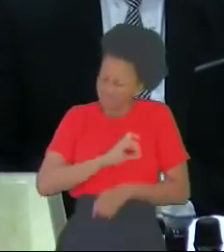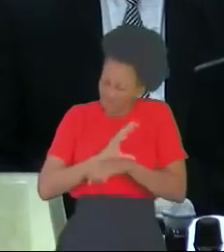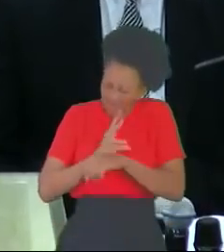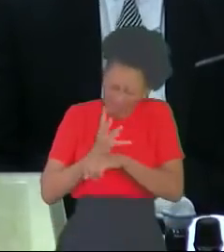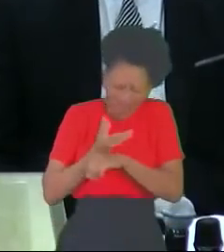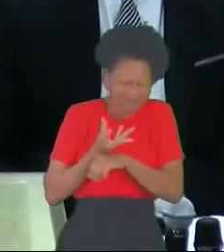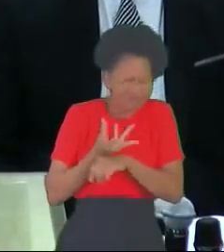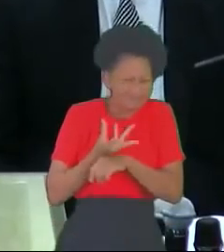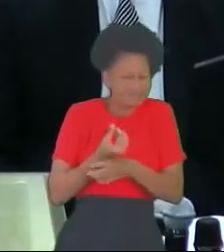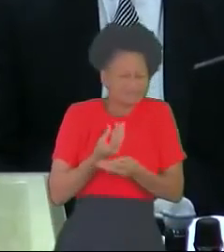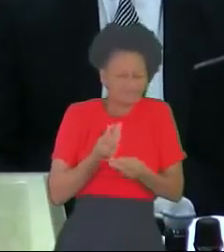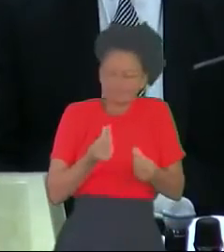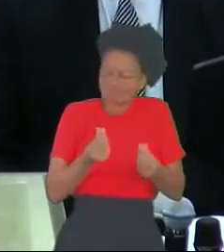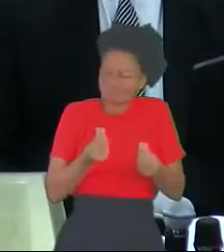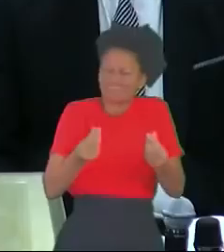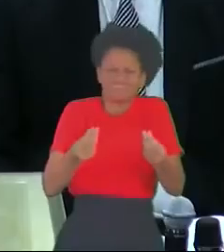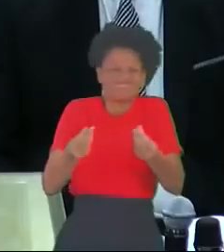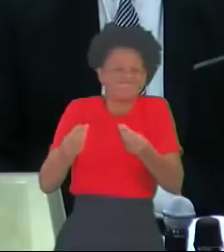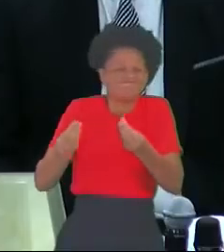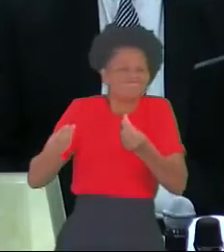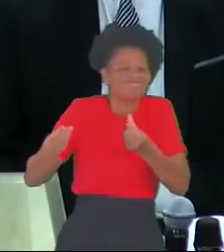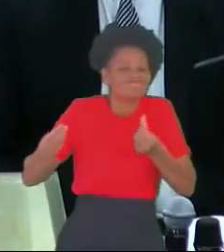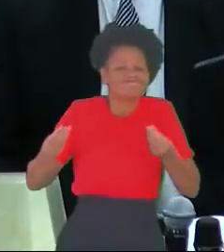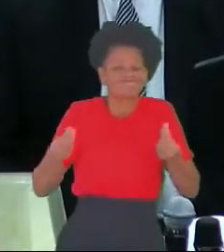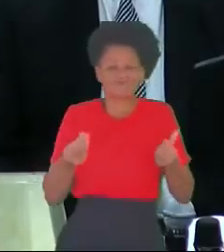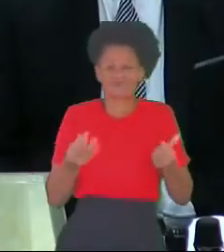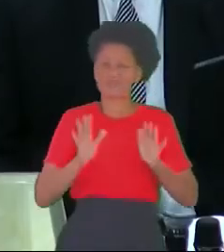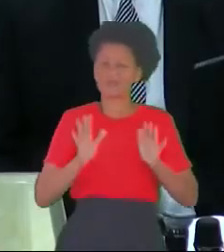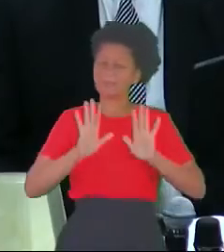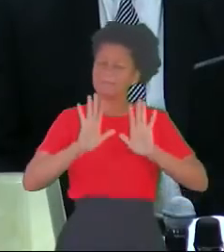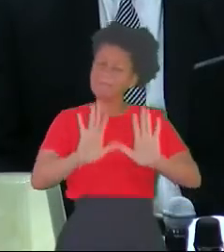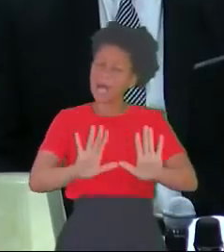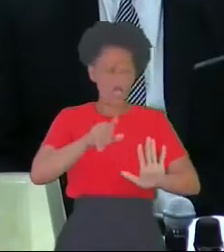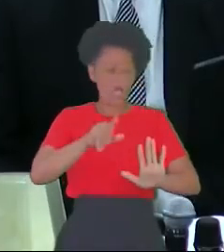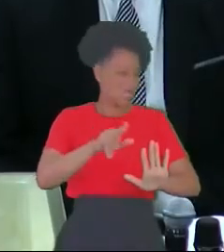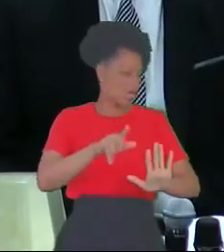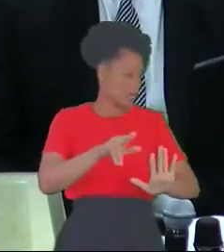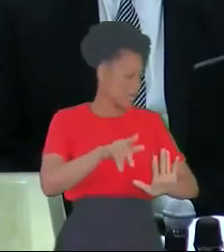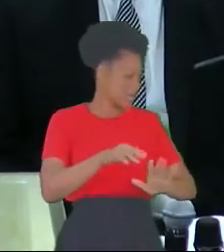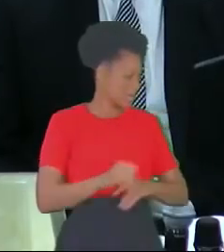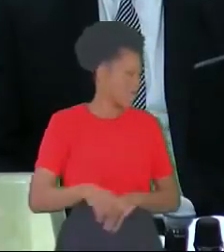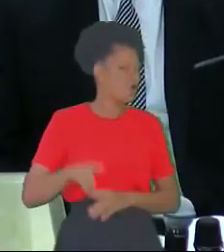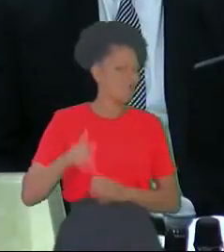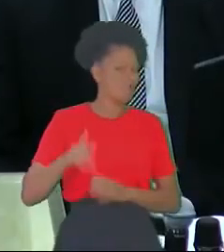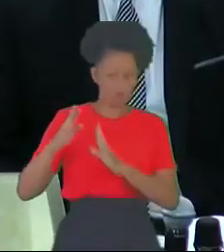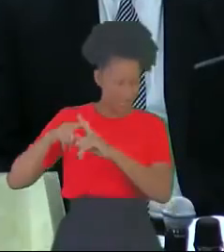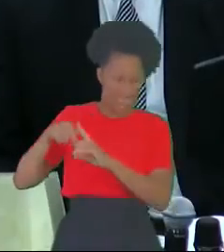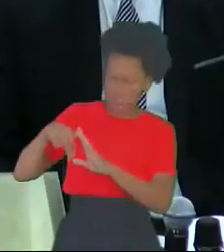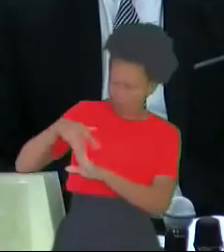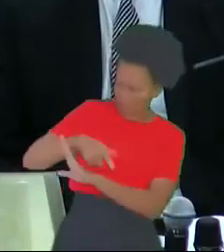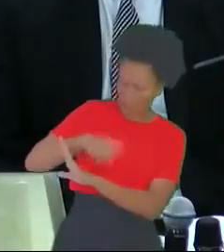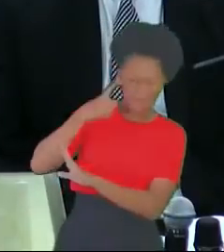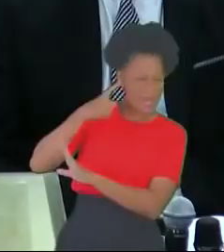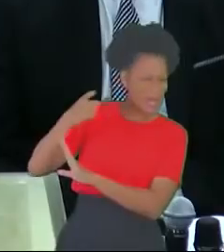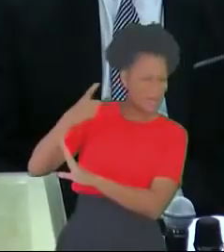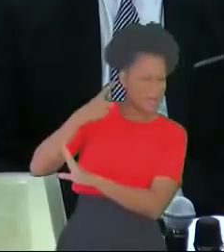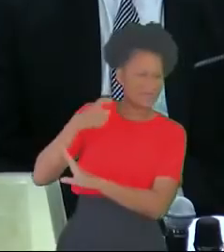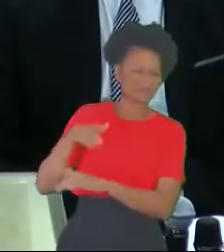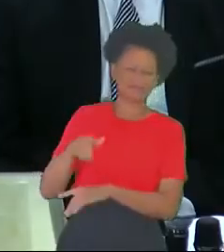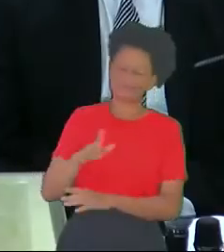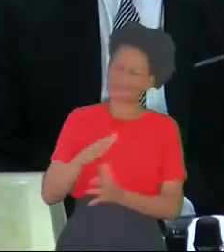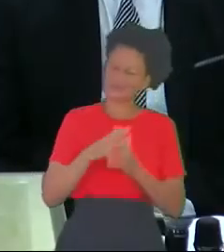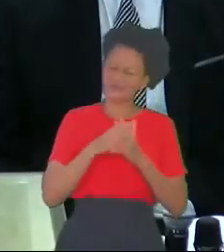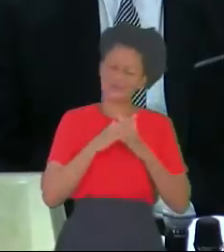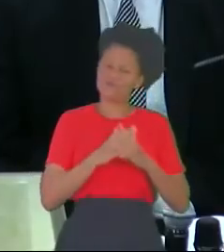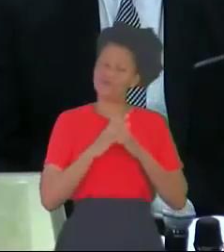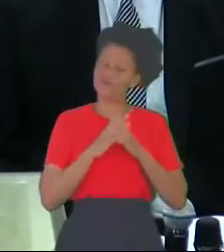geral. Aleluia. Não confunda, mas irmão, eu passei numa igreja, estava uma zoada tão grande. Meu irmão, não confunda